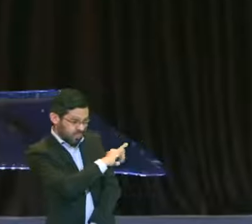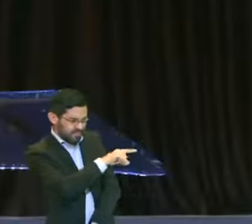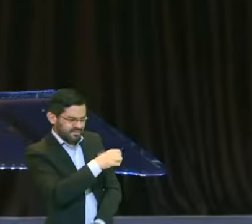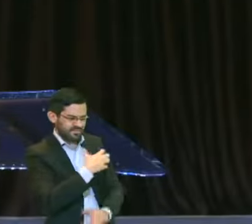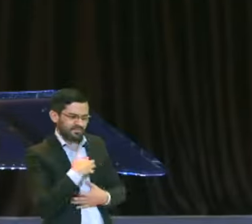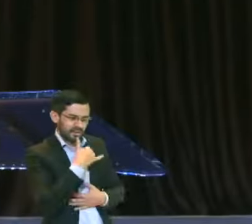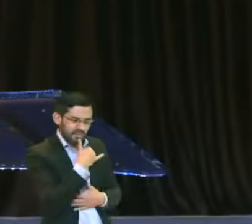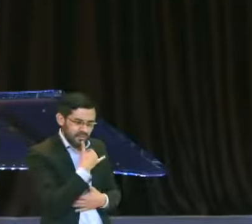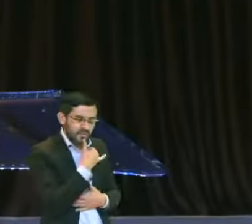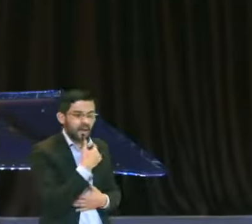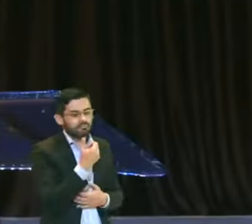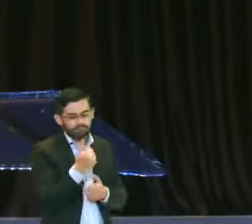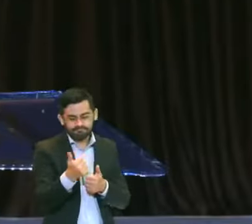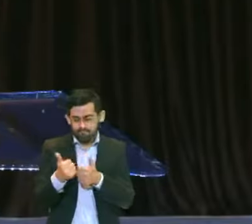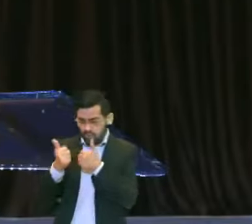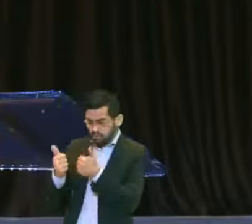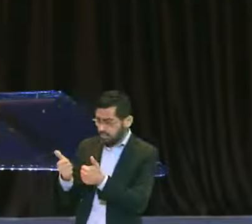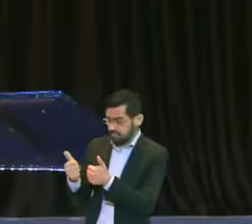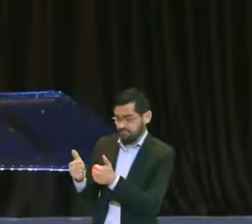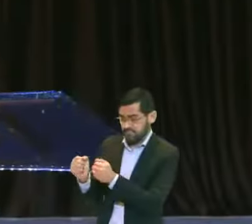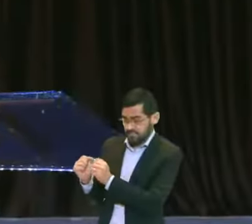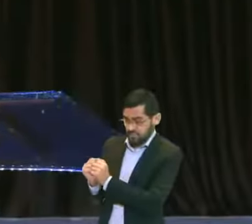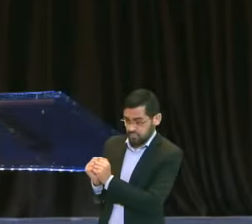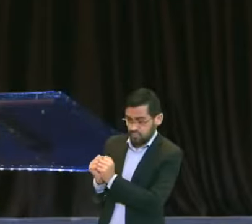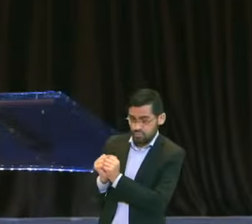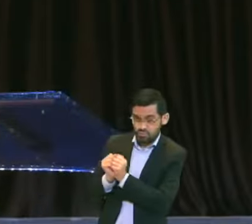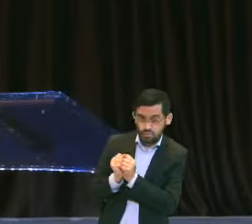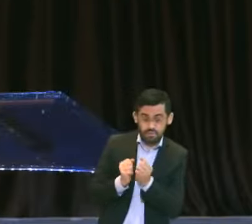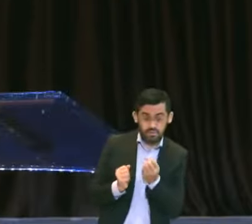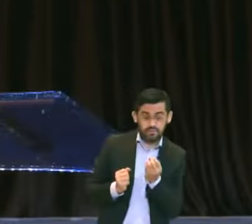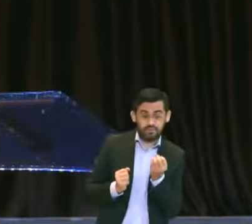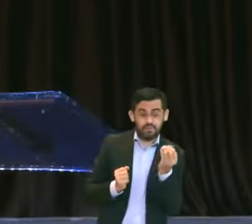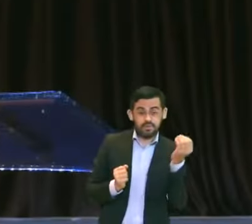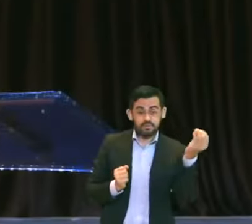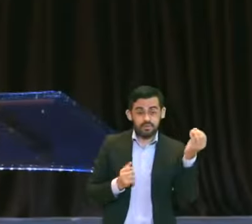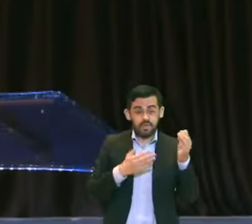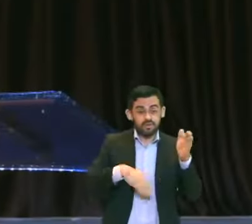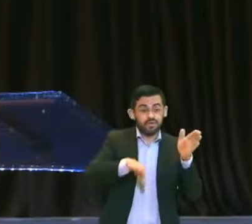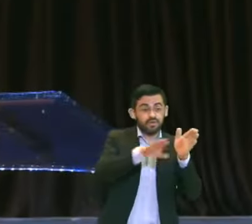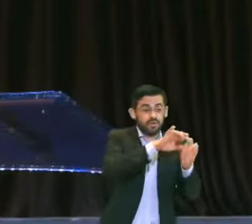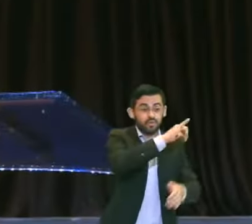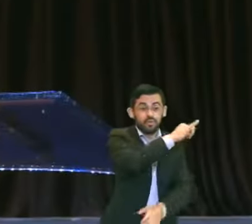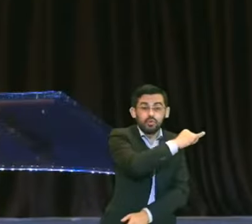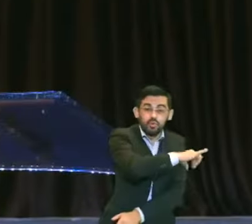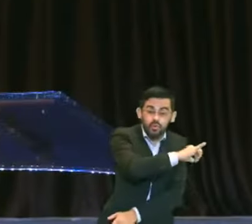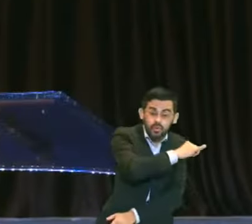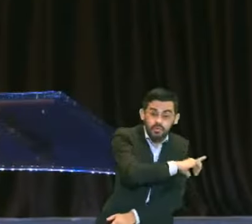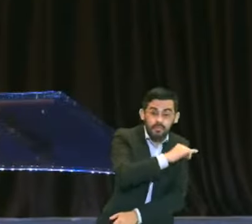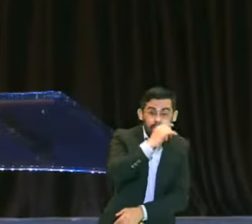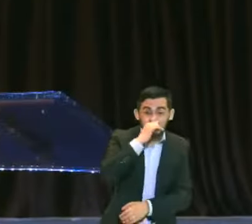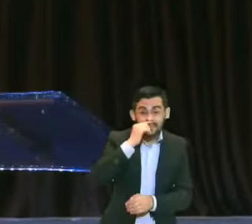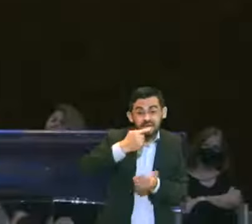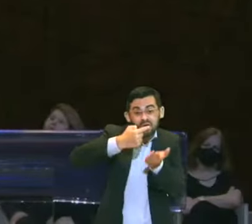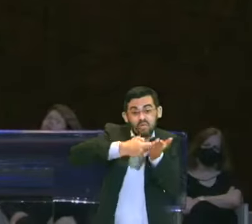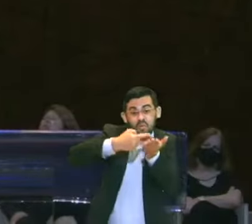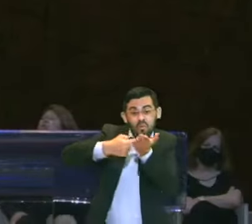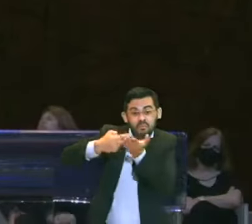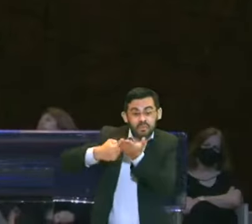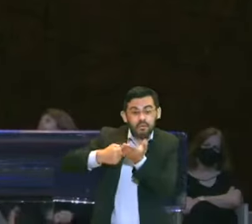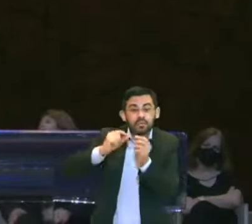Falei, tá bom, vamos lá para o Rio. Bom, queridos, eu sei que eu chego lá no Rio e aquele moço tinha marcado uma reunião na